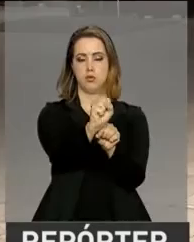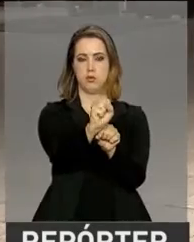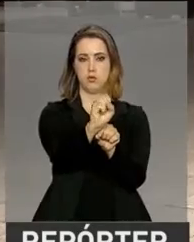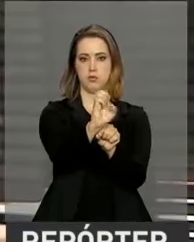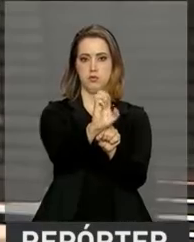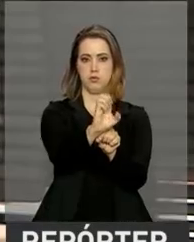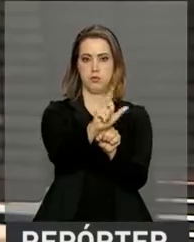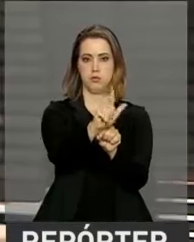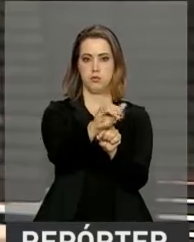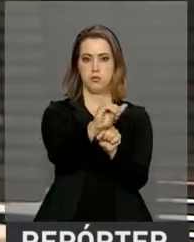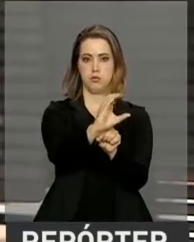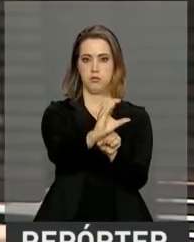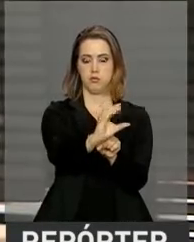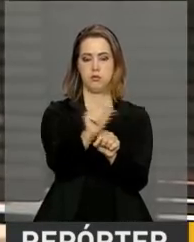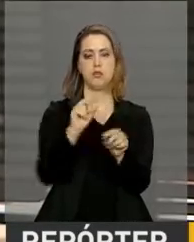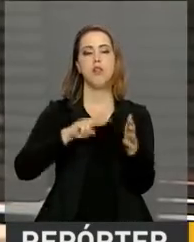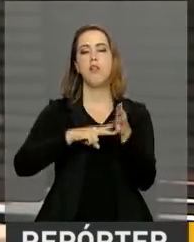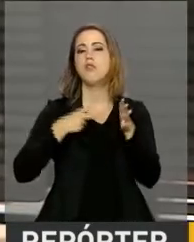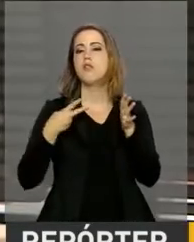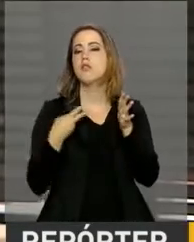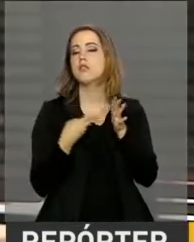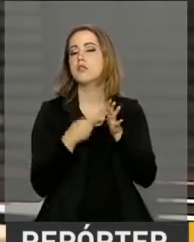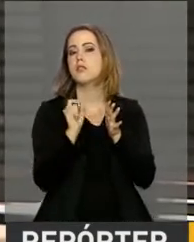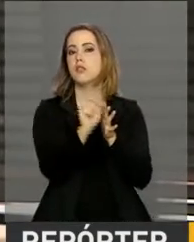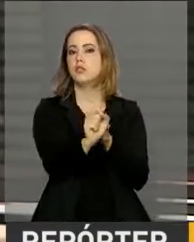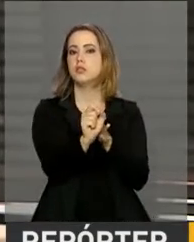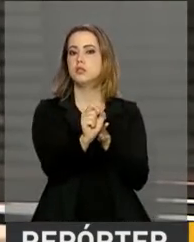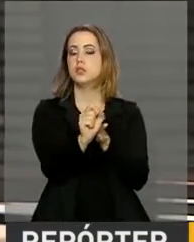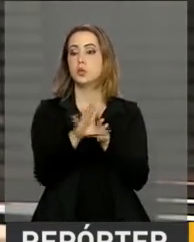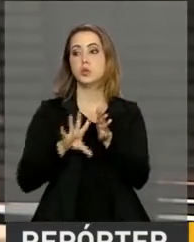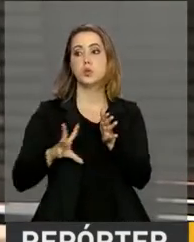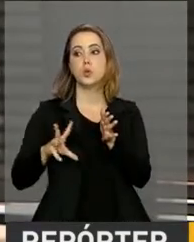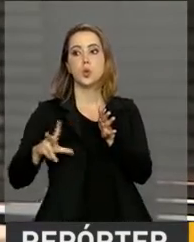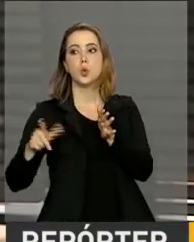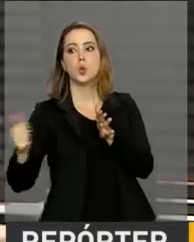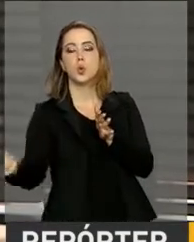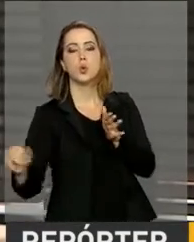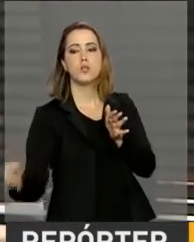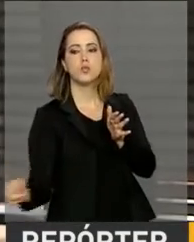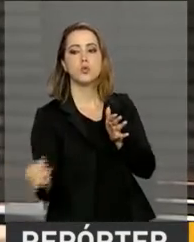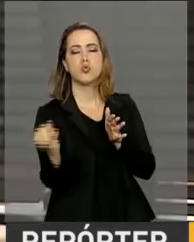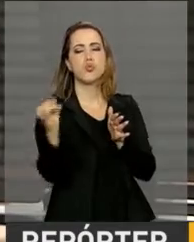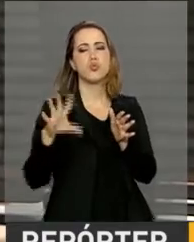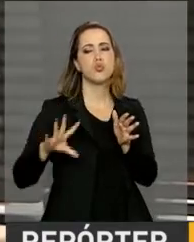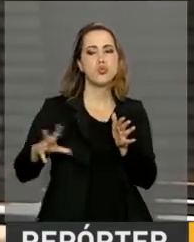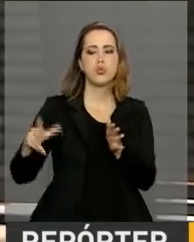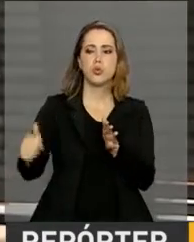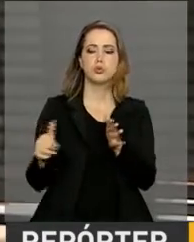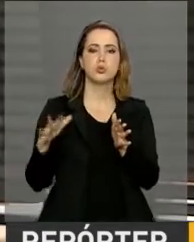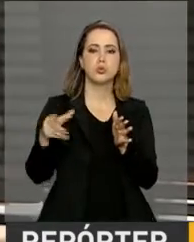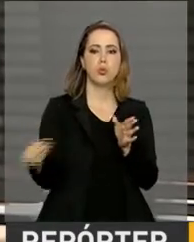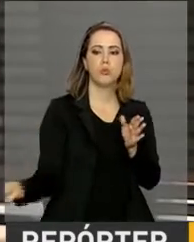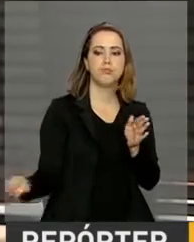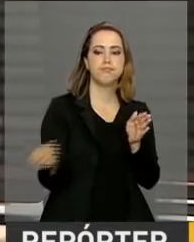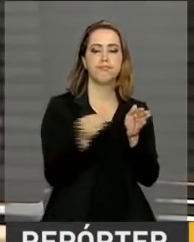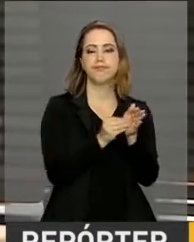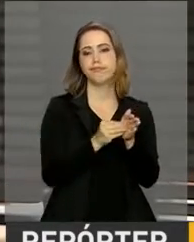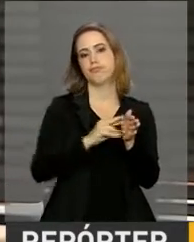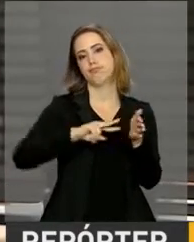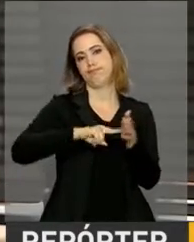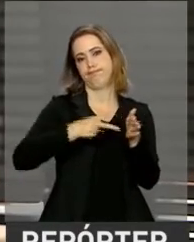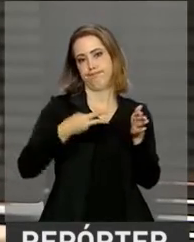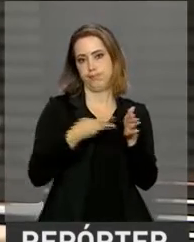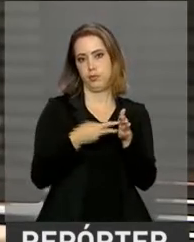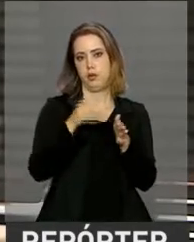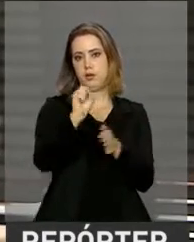o mercado a taxa selic é uma taxa que referencia todas as outras taxas de juros no mercado brasileiro na economia brasileira